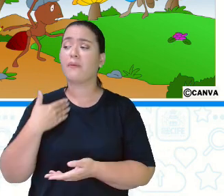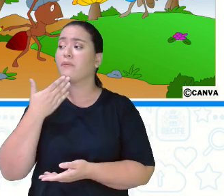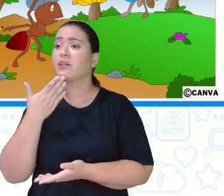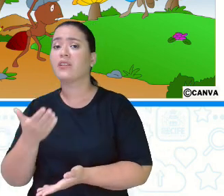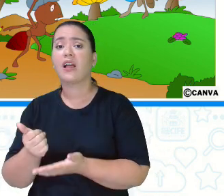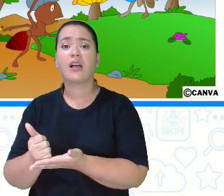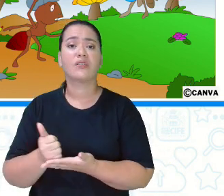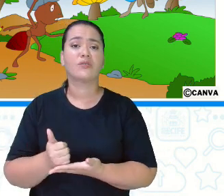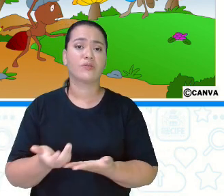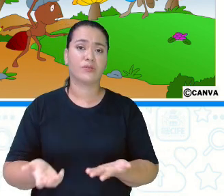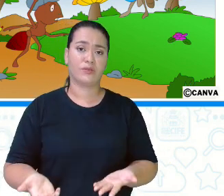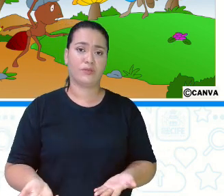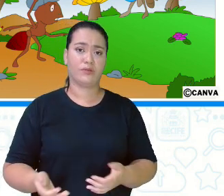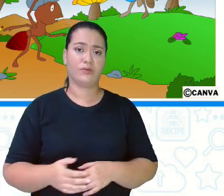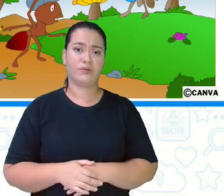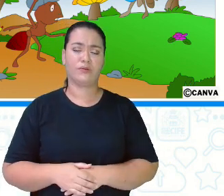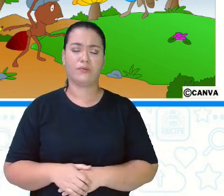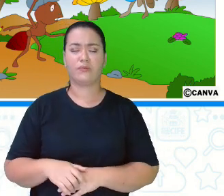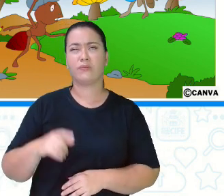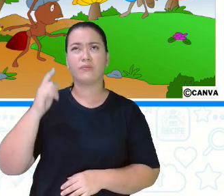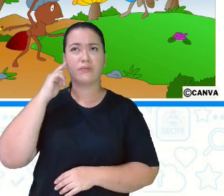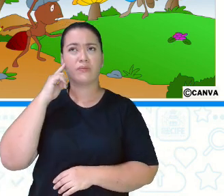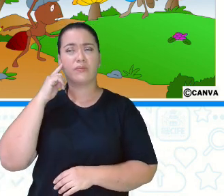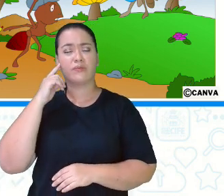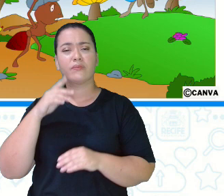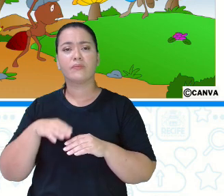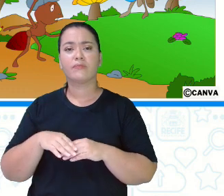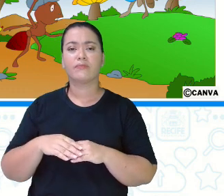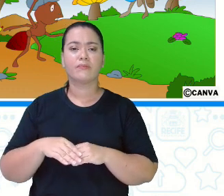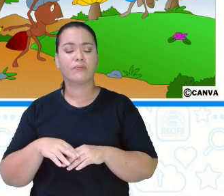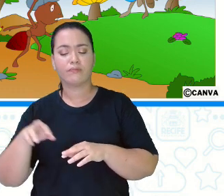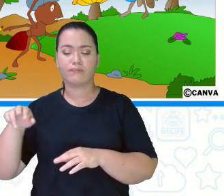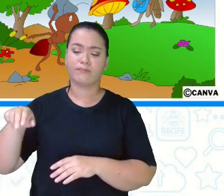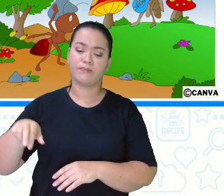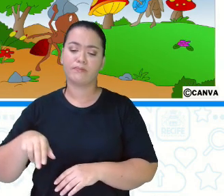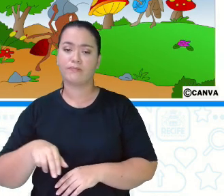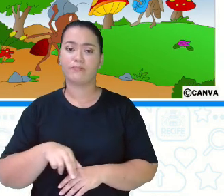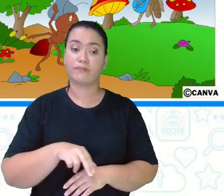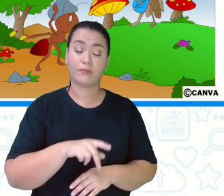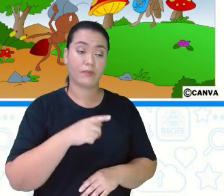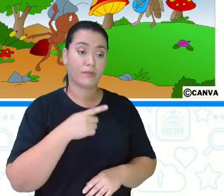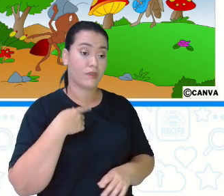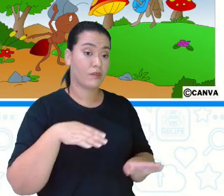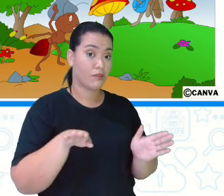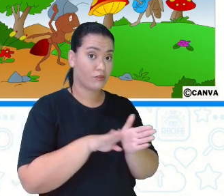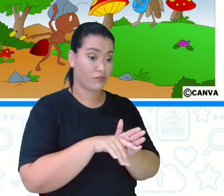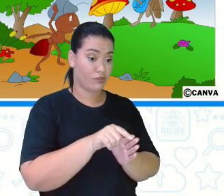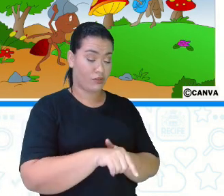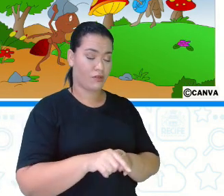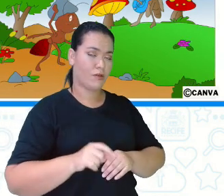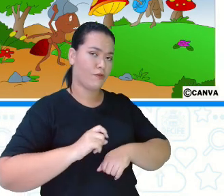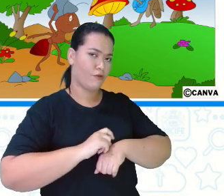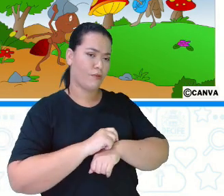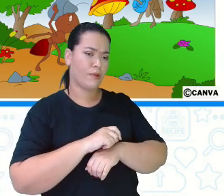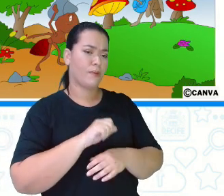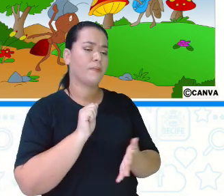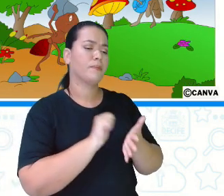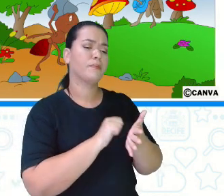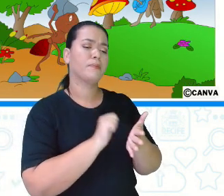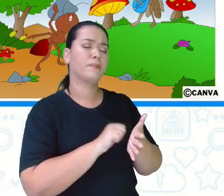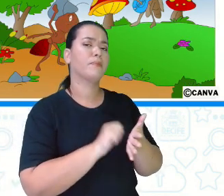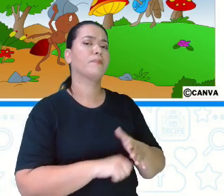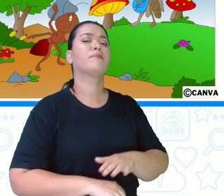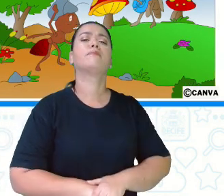alguém. Maquitolando com a asa a arrastar, lá se dirigiu para o formigueiro. Bateu, tic,